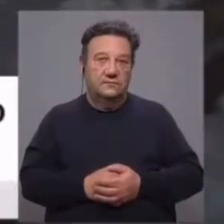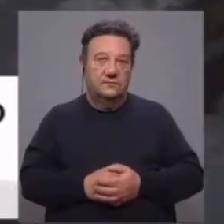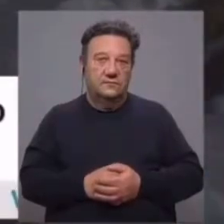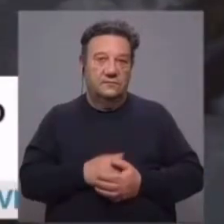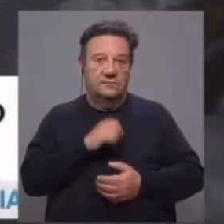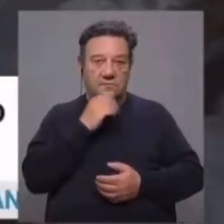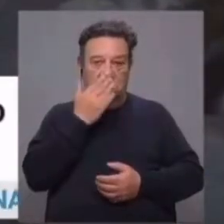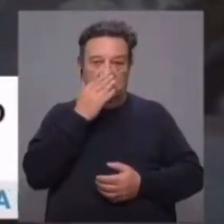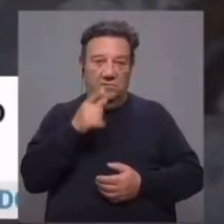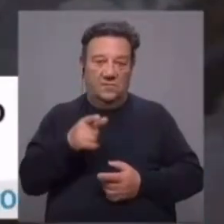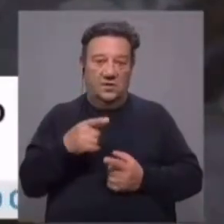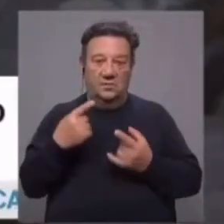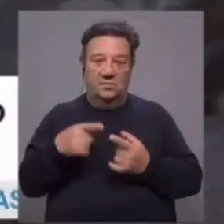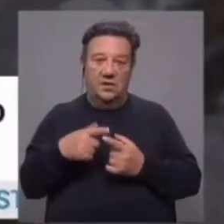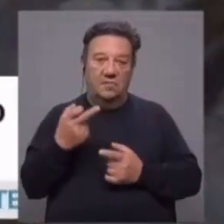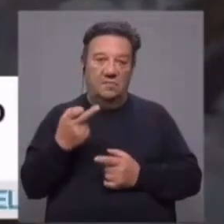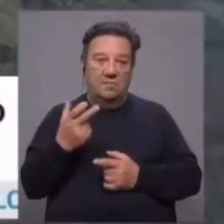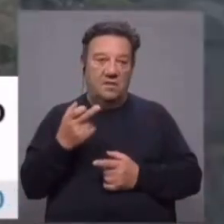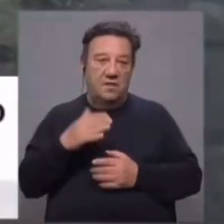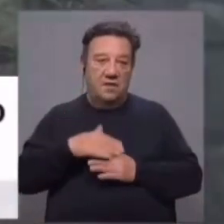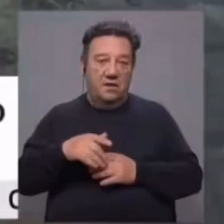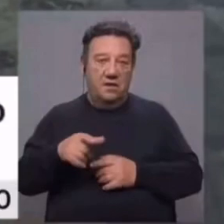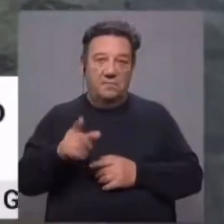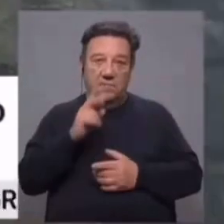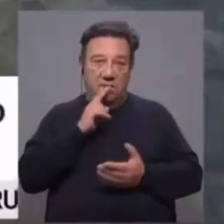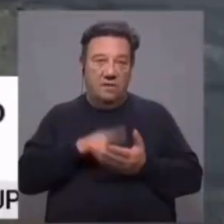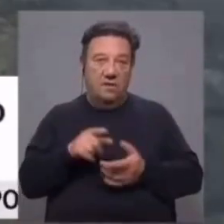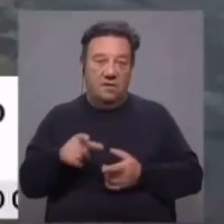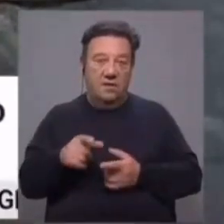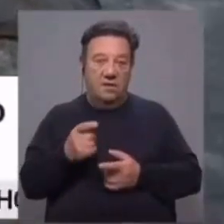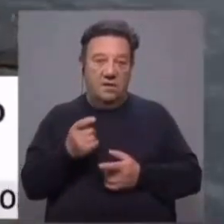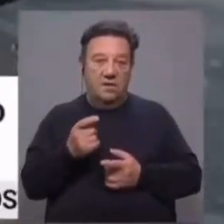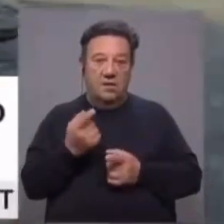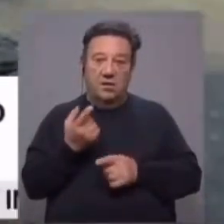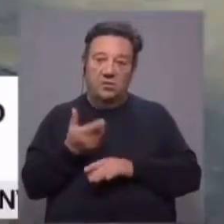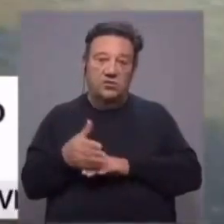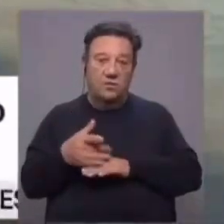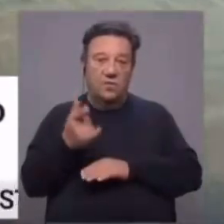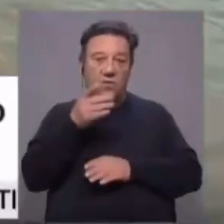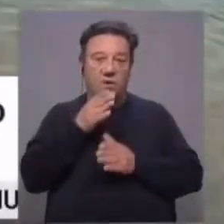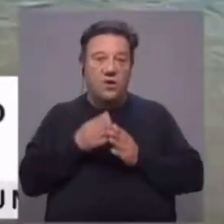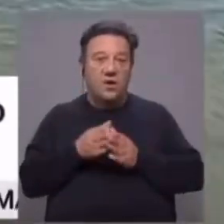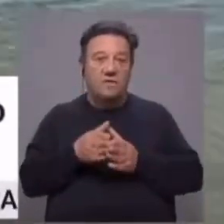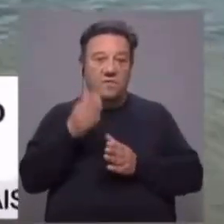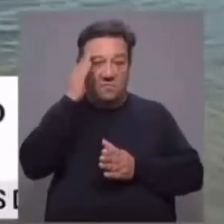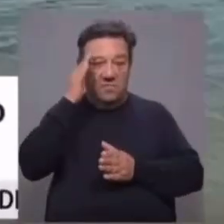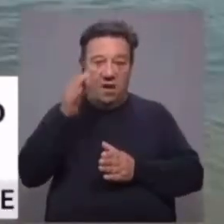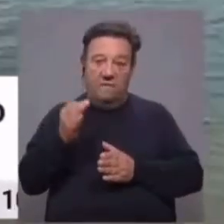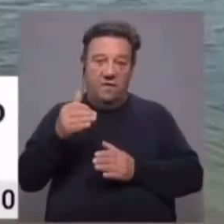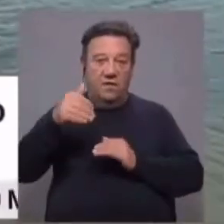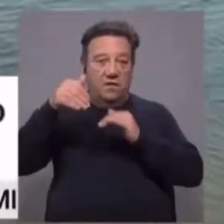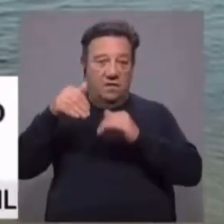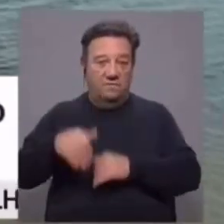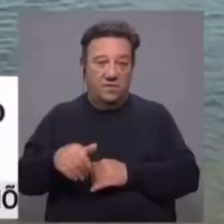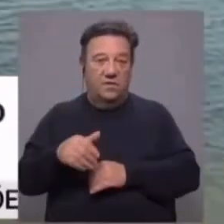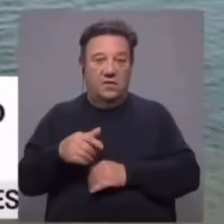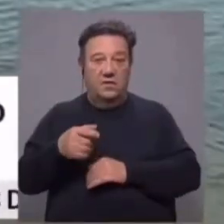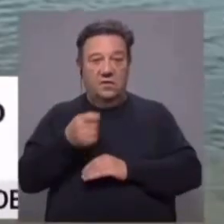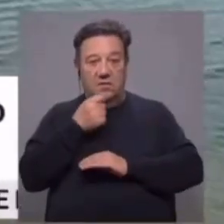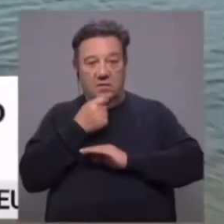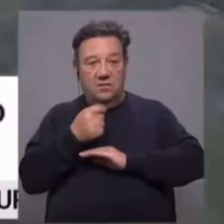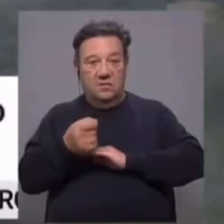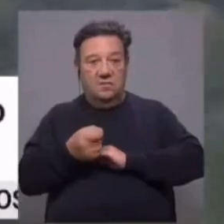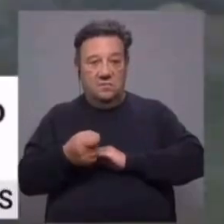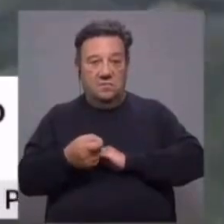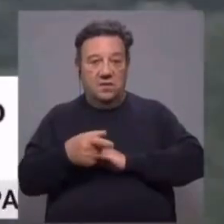Podem parecer umas simples tábuas de madeira, mas na verdade são o pouco que resta de um navio que se crê que terá aqui naufragado, alguns na costa, junto à